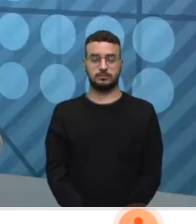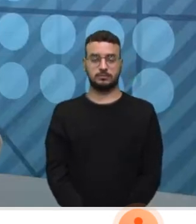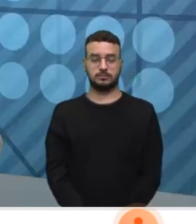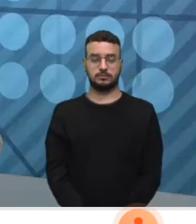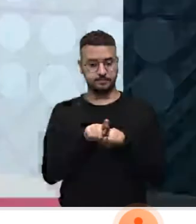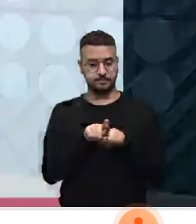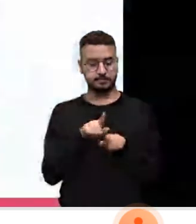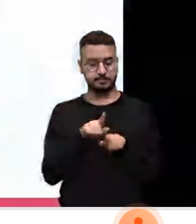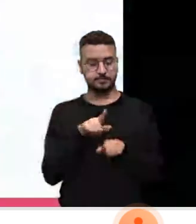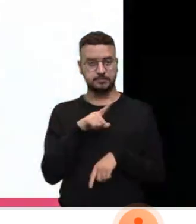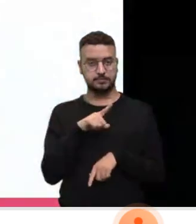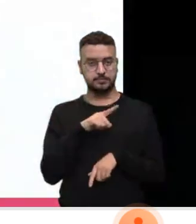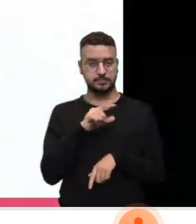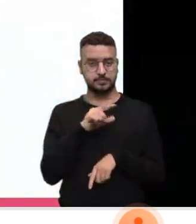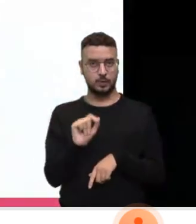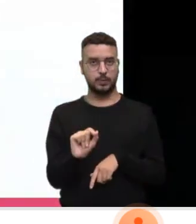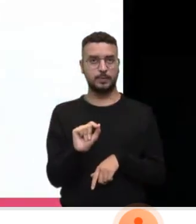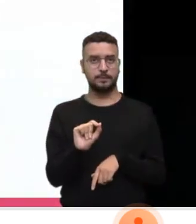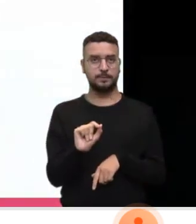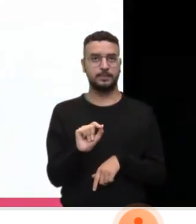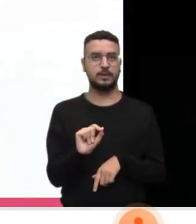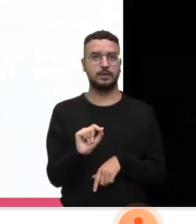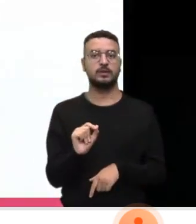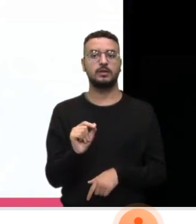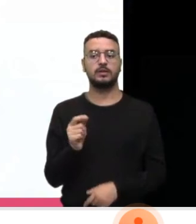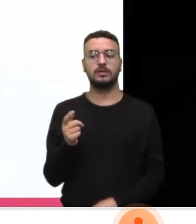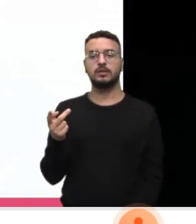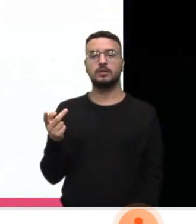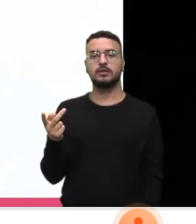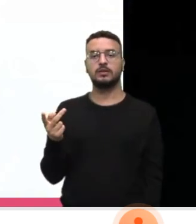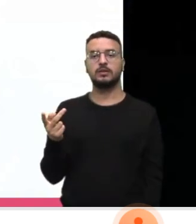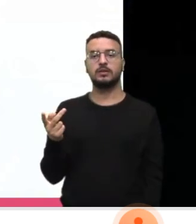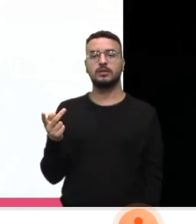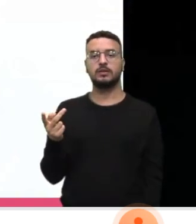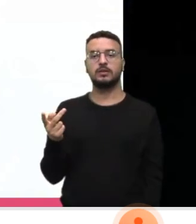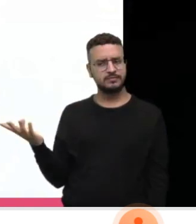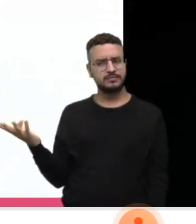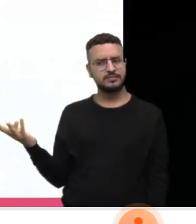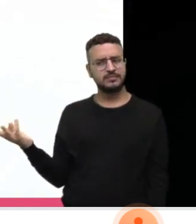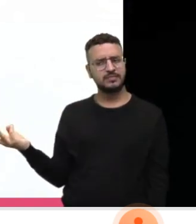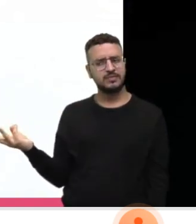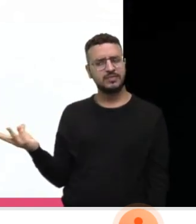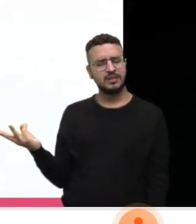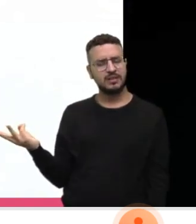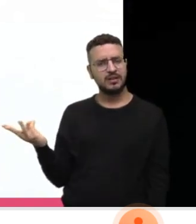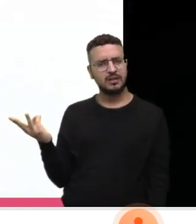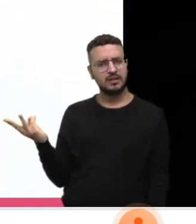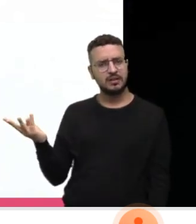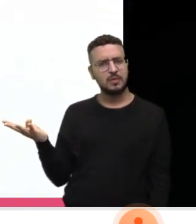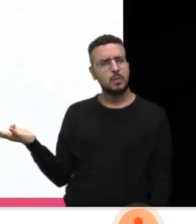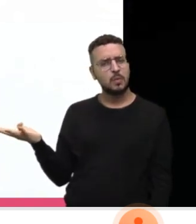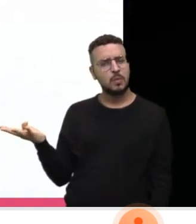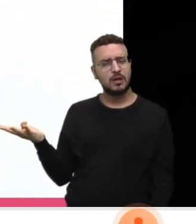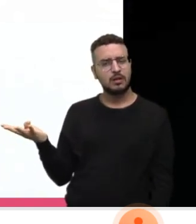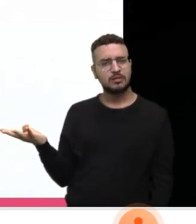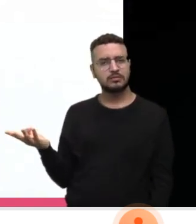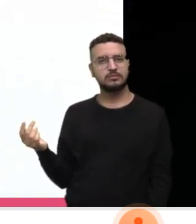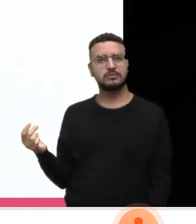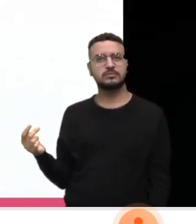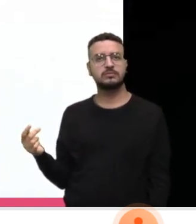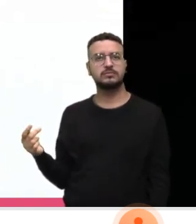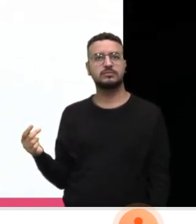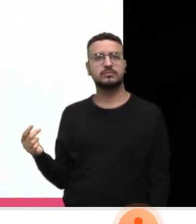agora, eles 2, né, os 3, os 4. Se são mais de 4 pessoas, a